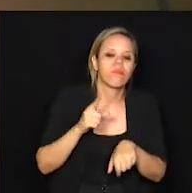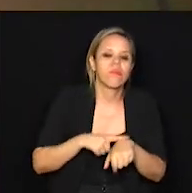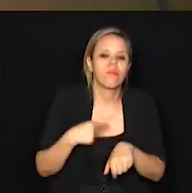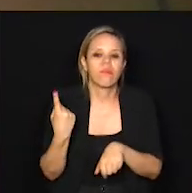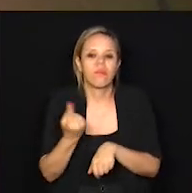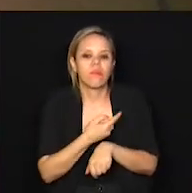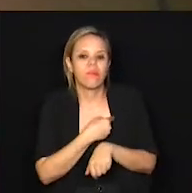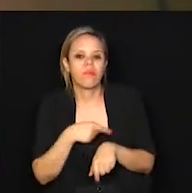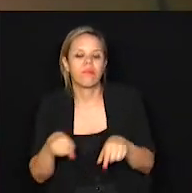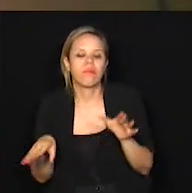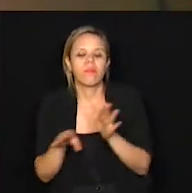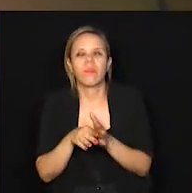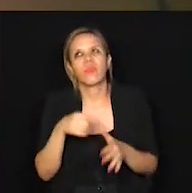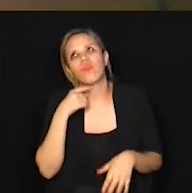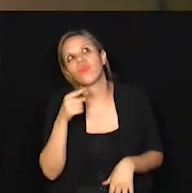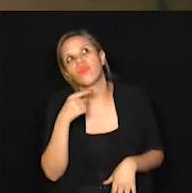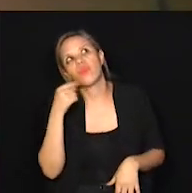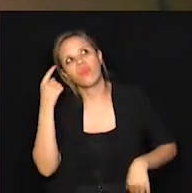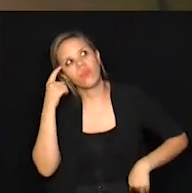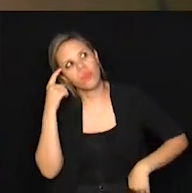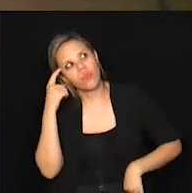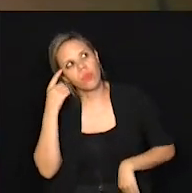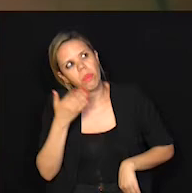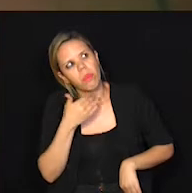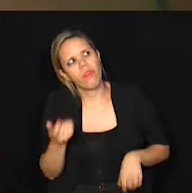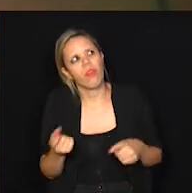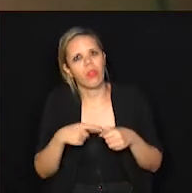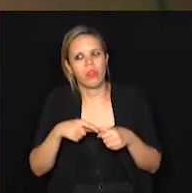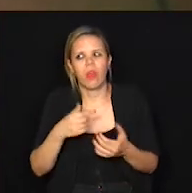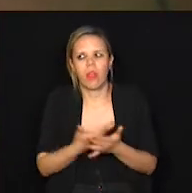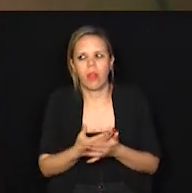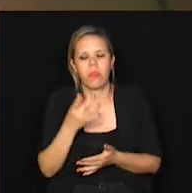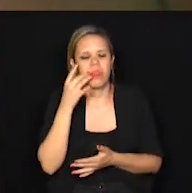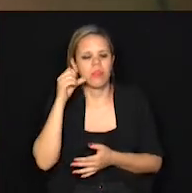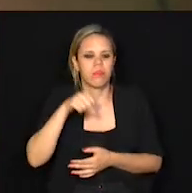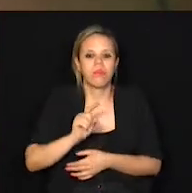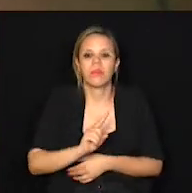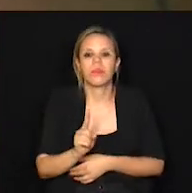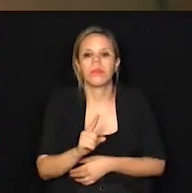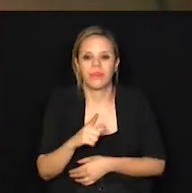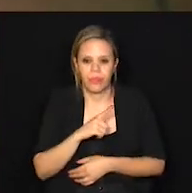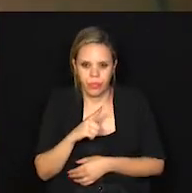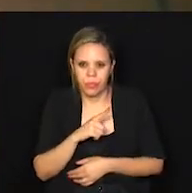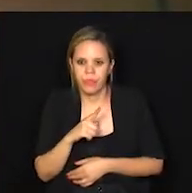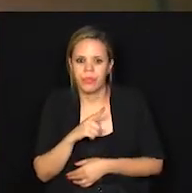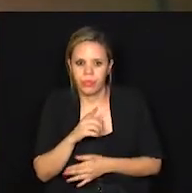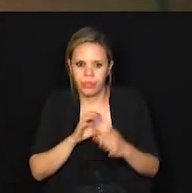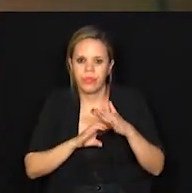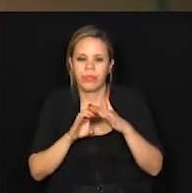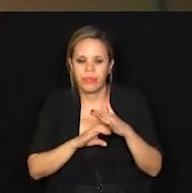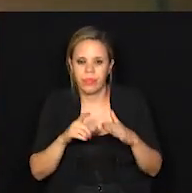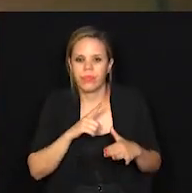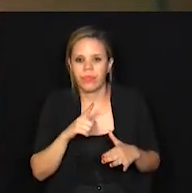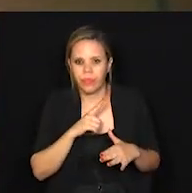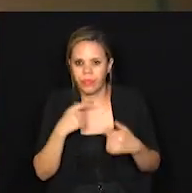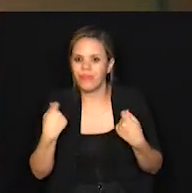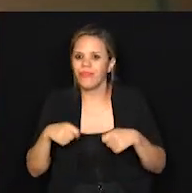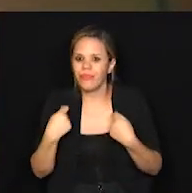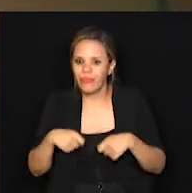trabalhadores estão trabalhando muito. Aliás, as jornadas estão mais exaustivas, porque elas são muitas